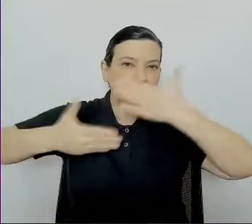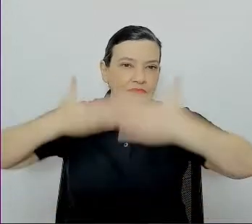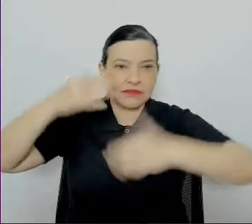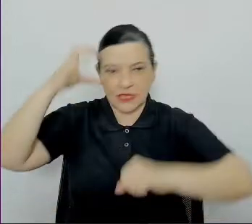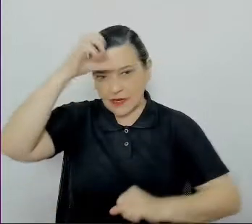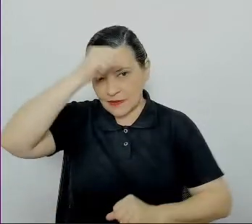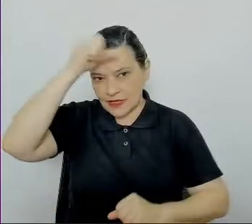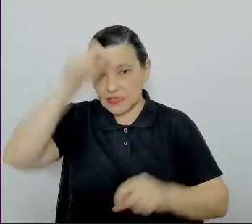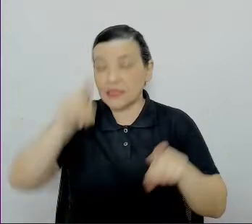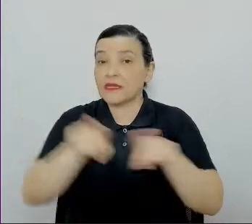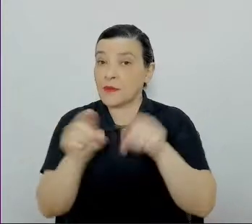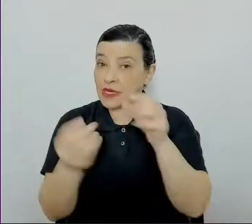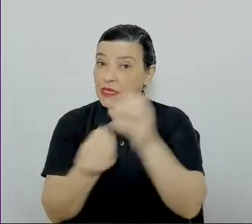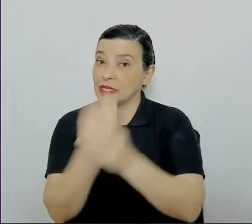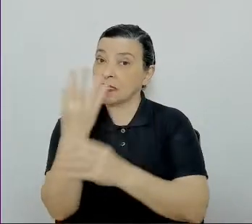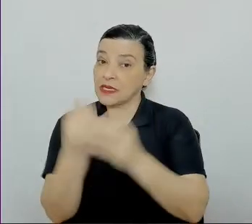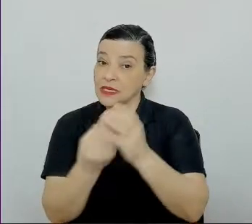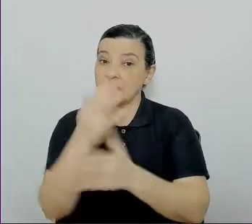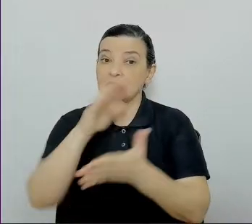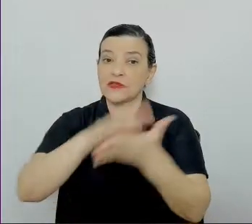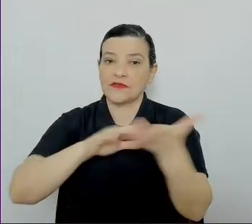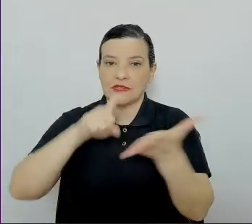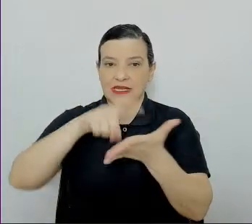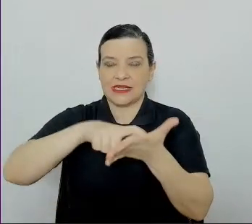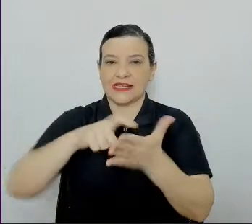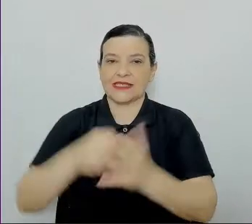criando funcionalidades.